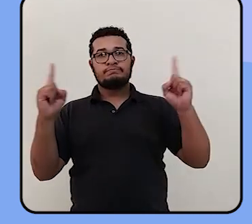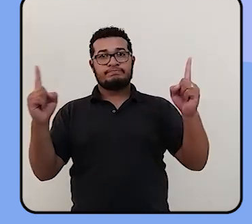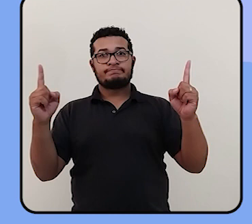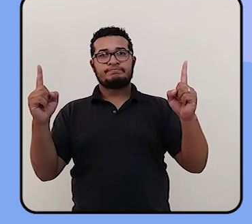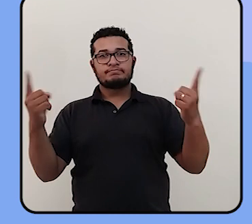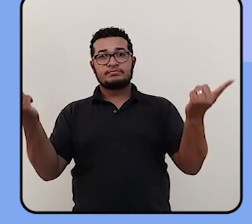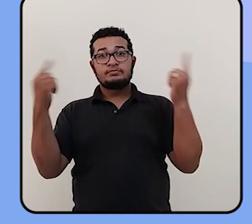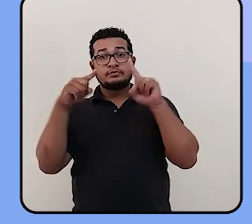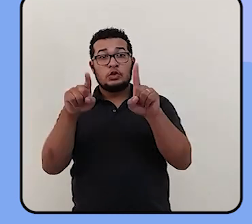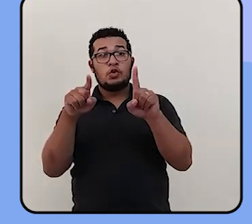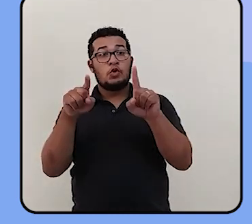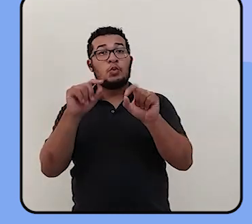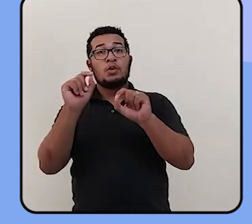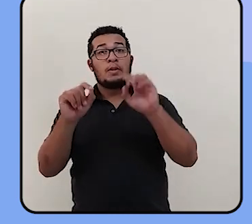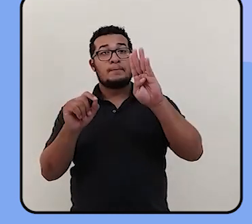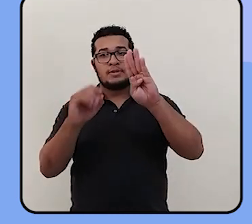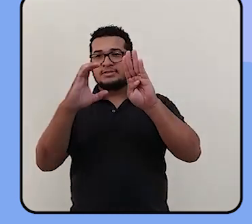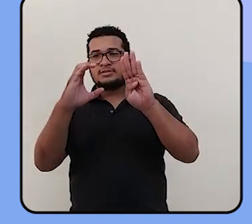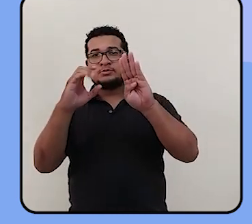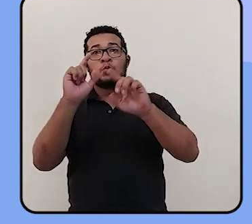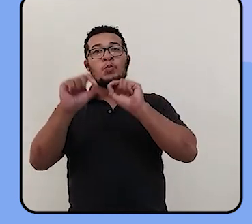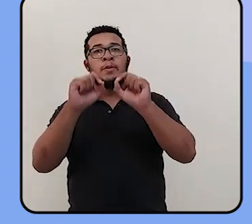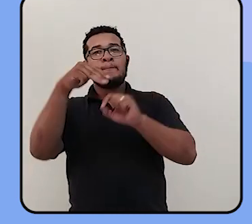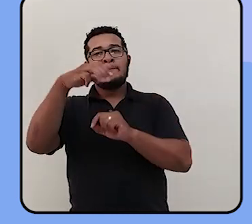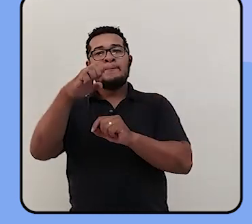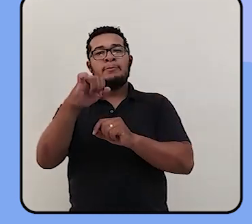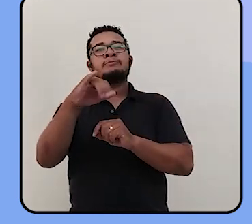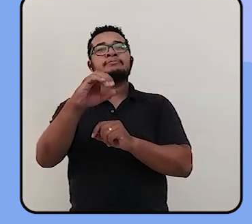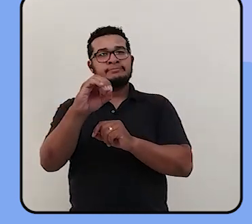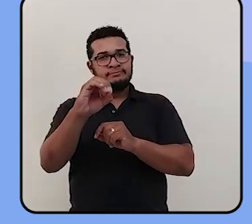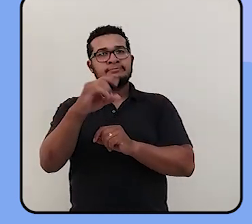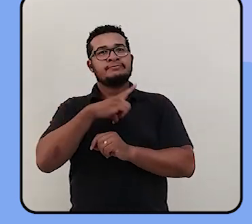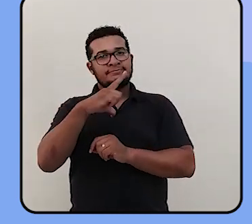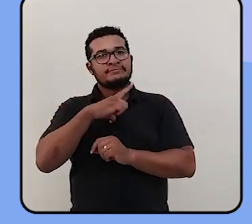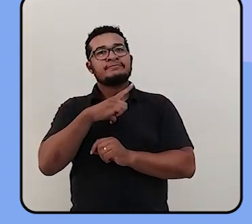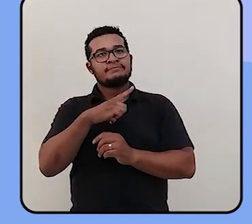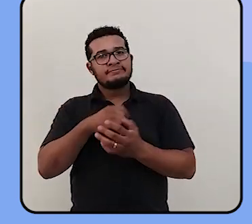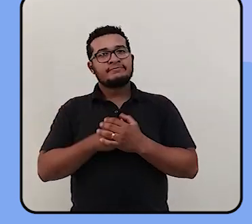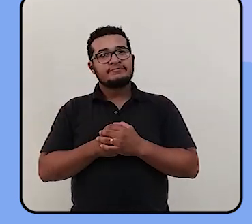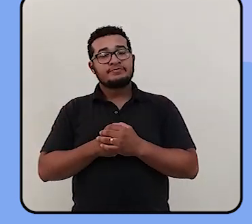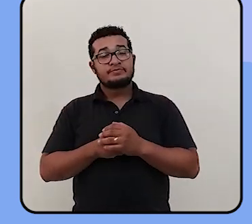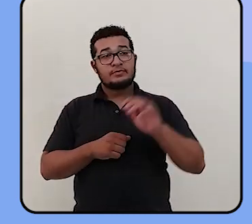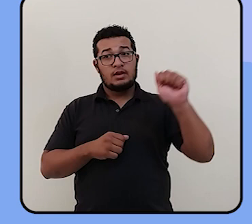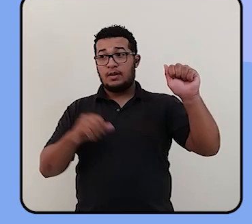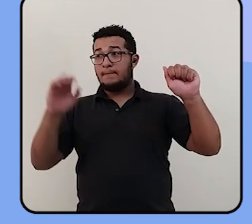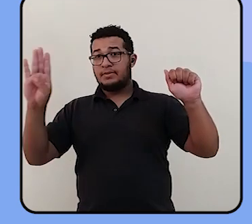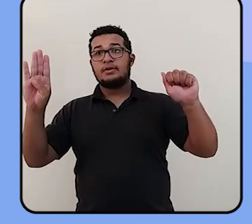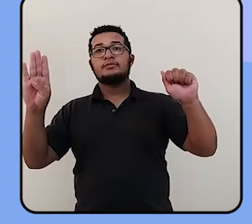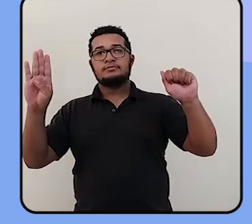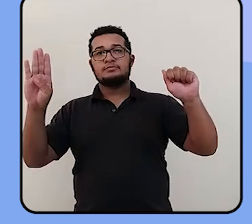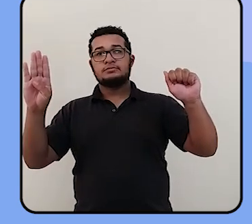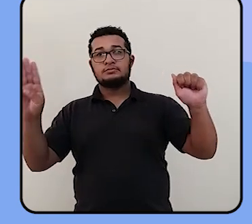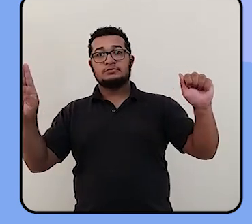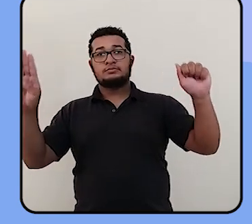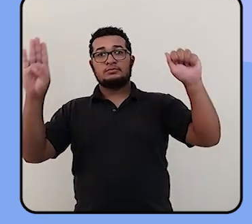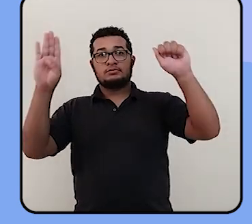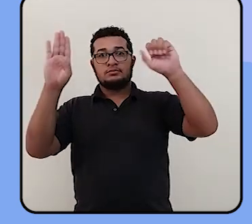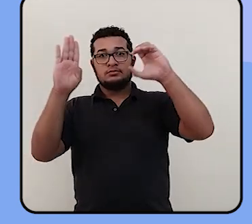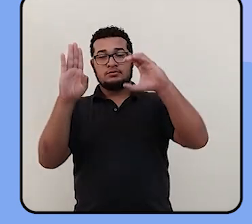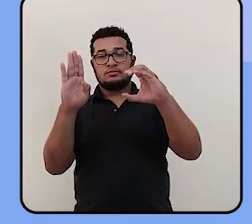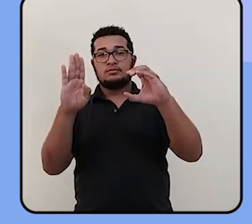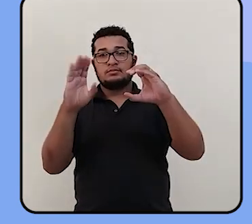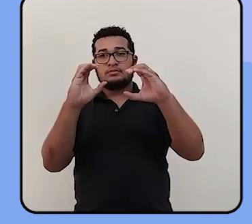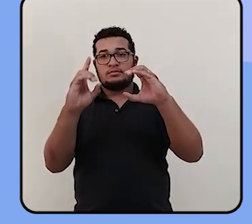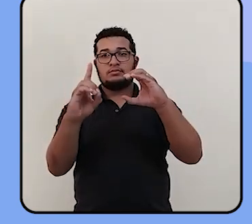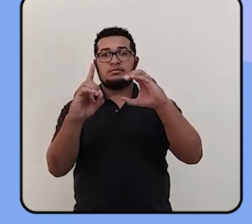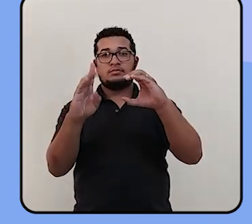reparando ali que eles estão no meio? Então, temos B e C como meios. A e D são os